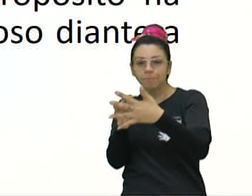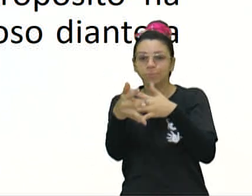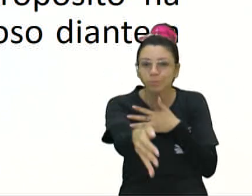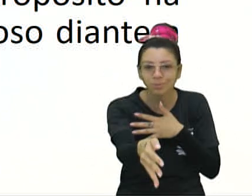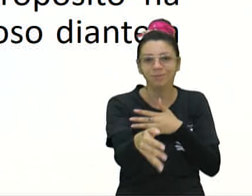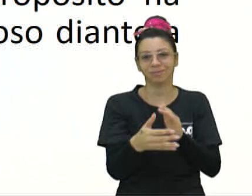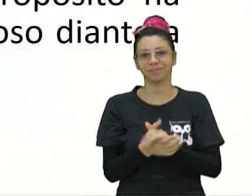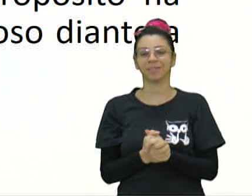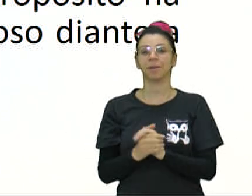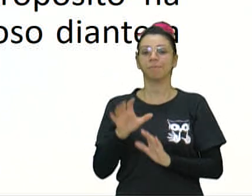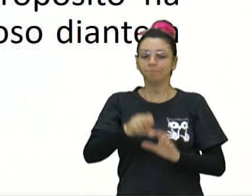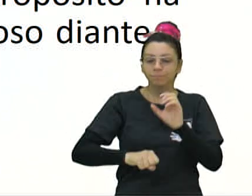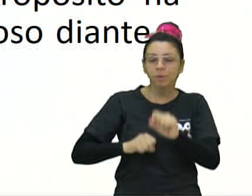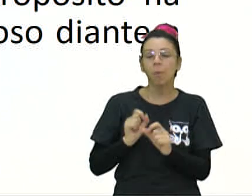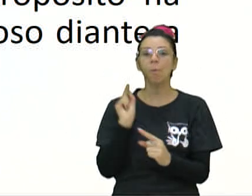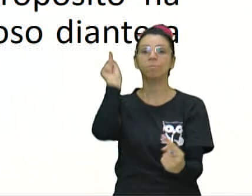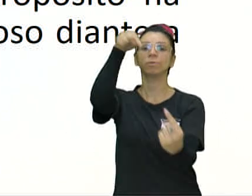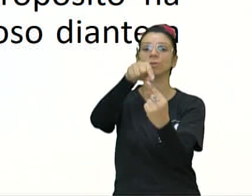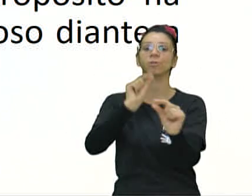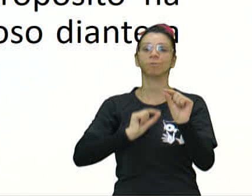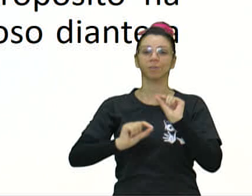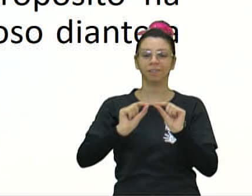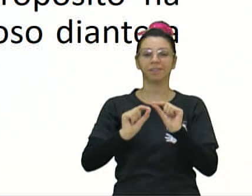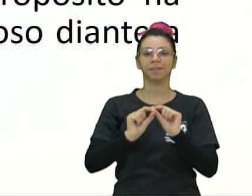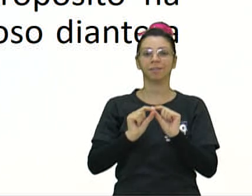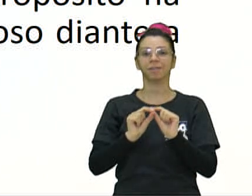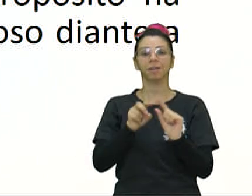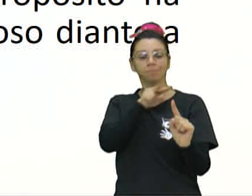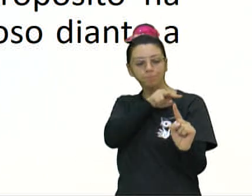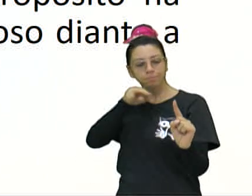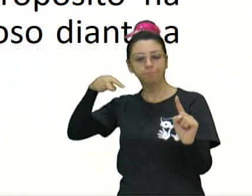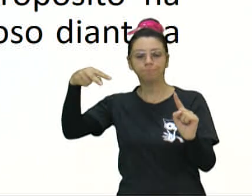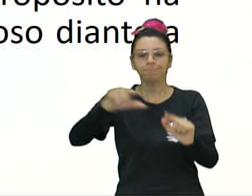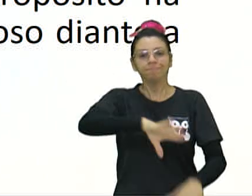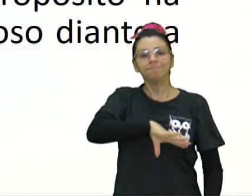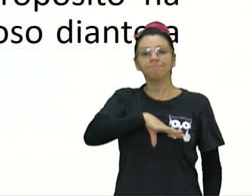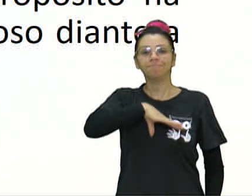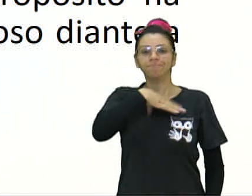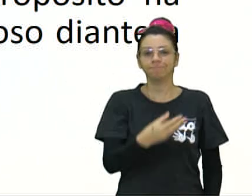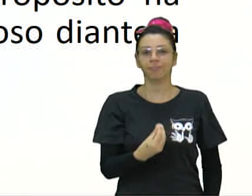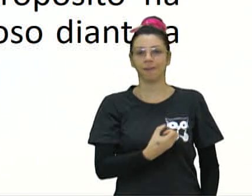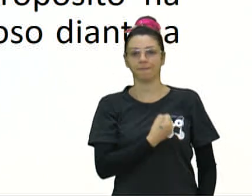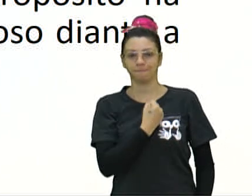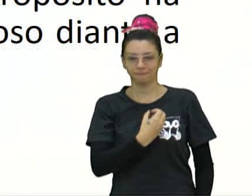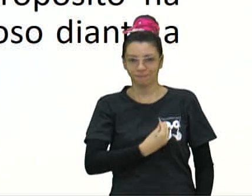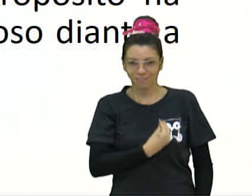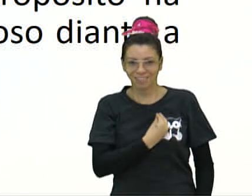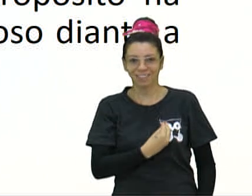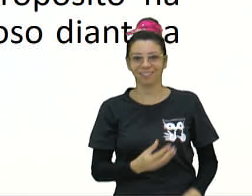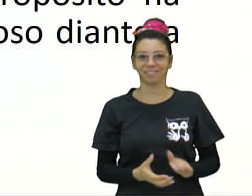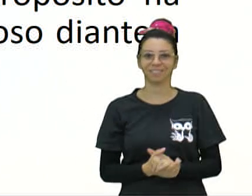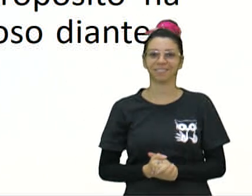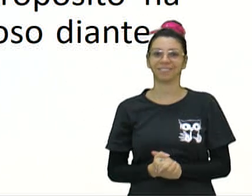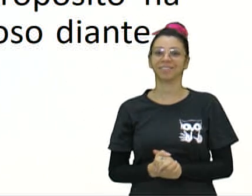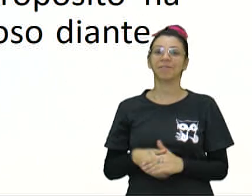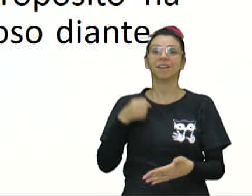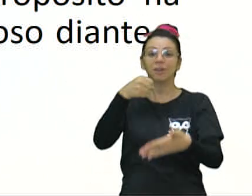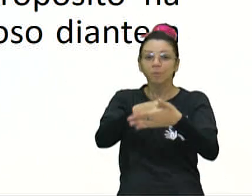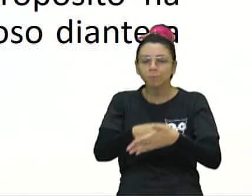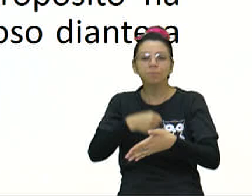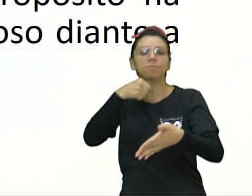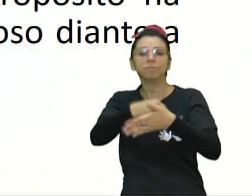na busca de nossos objetivos. Temos um olhar corajoso diante da vida, então também sempre estar lutando